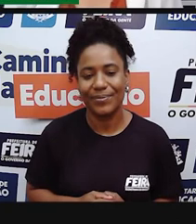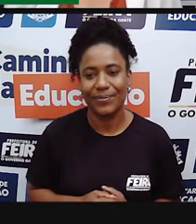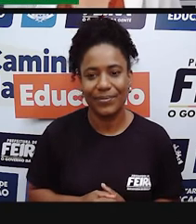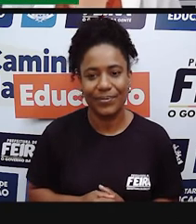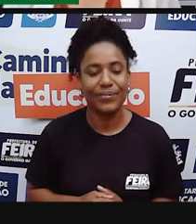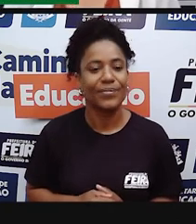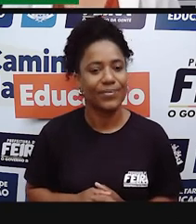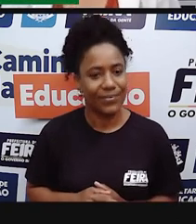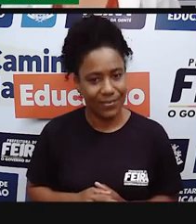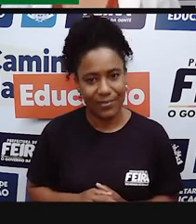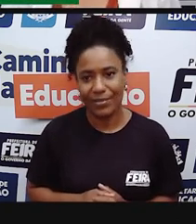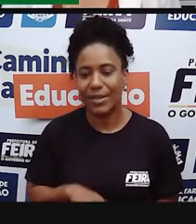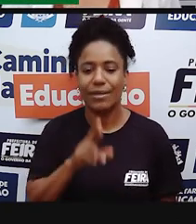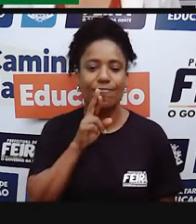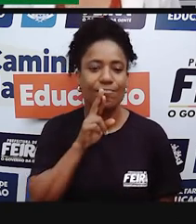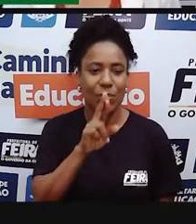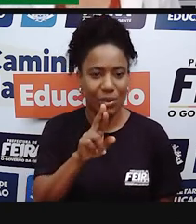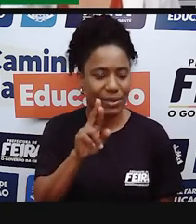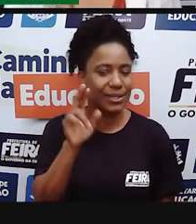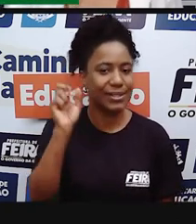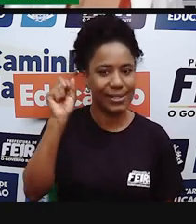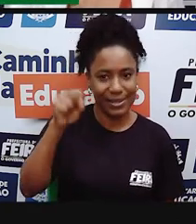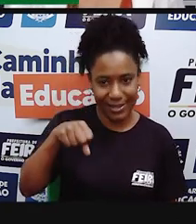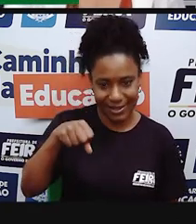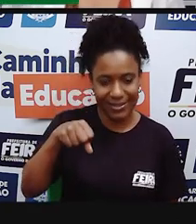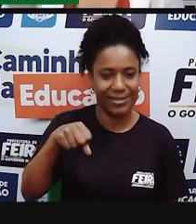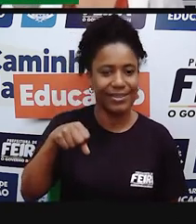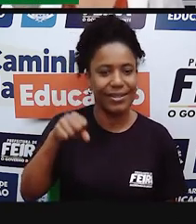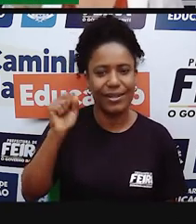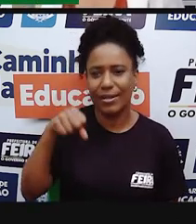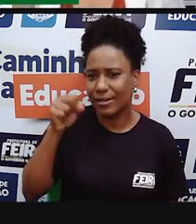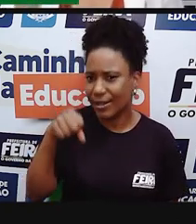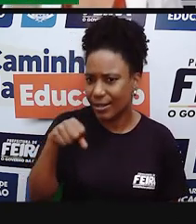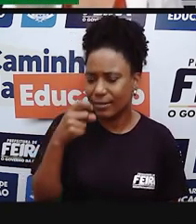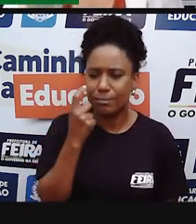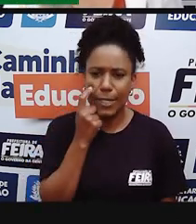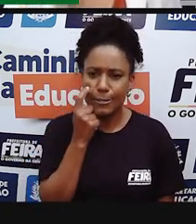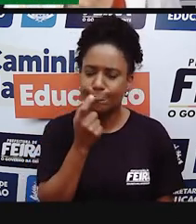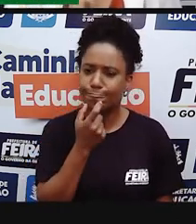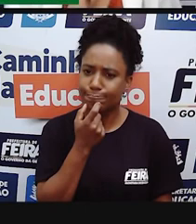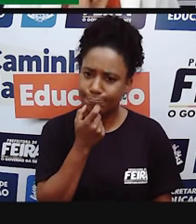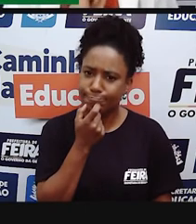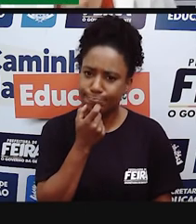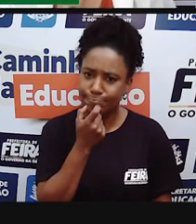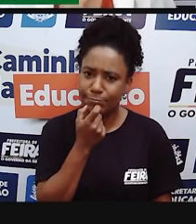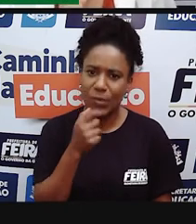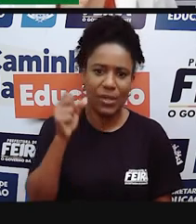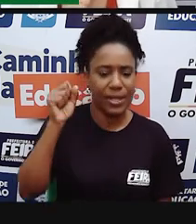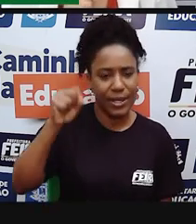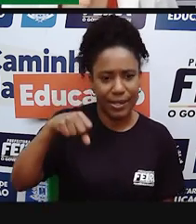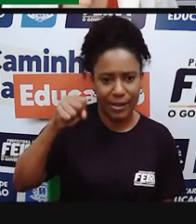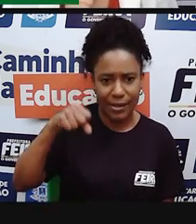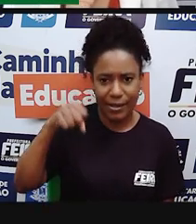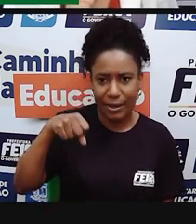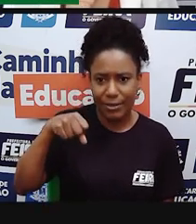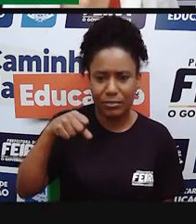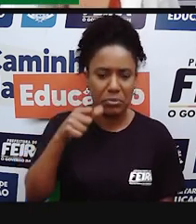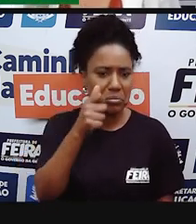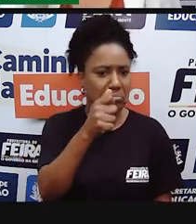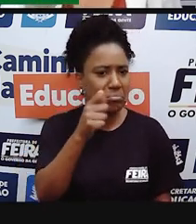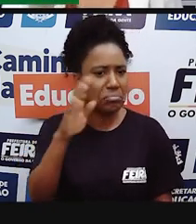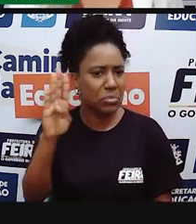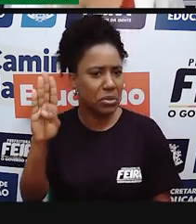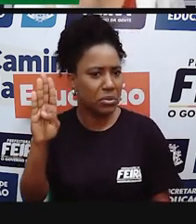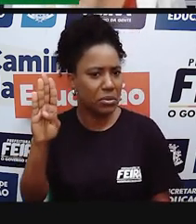nós sabemos que a resposta é positiva e é mas nós temos duas opções de resposta positiva no dele